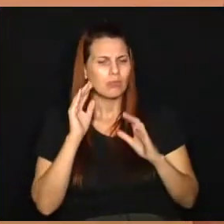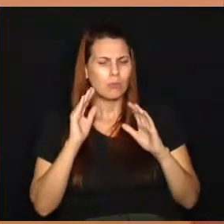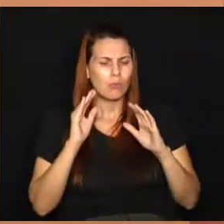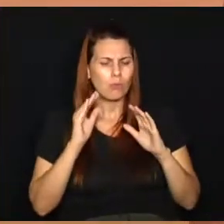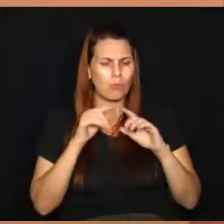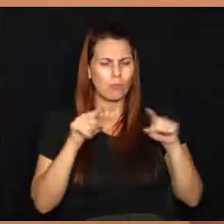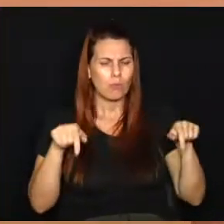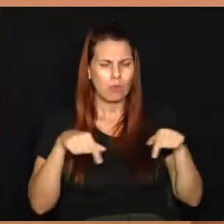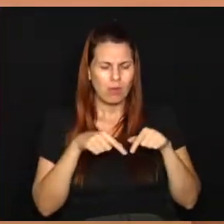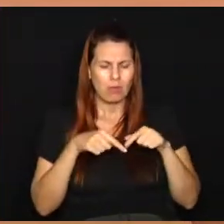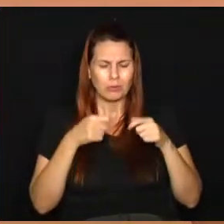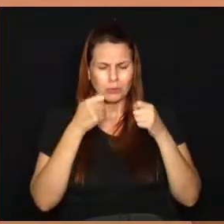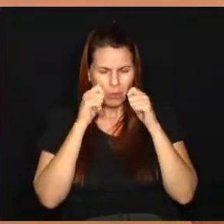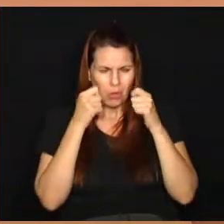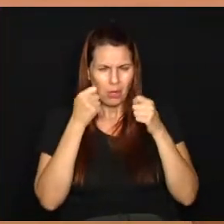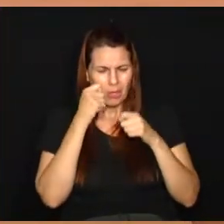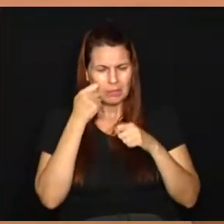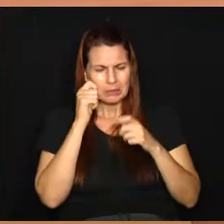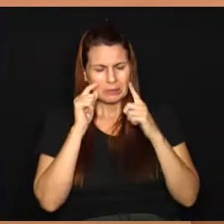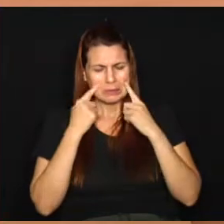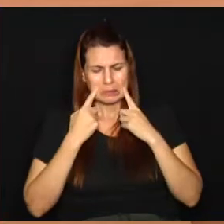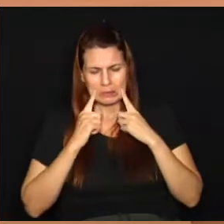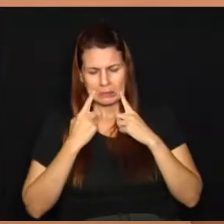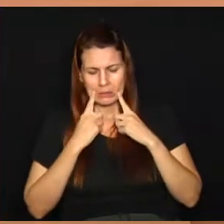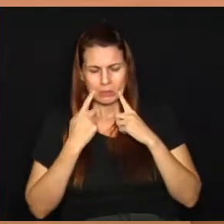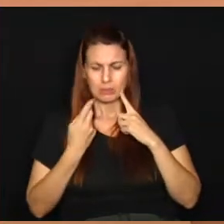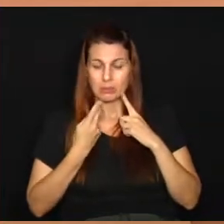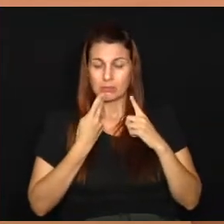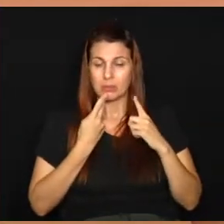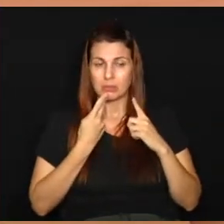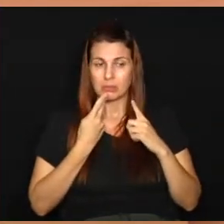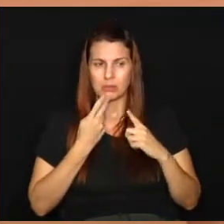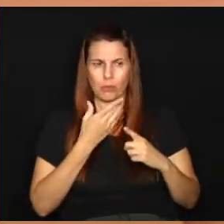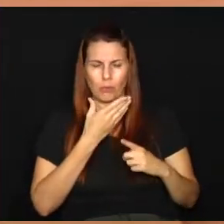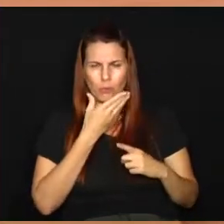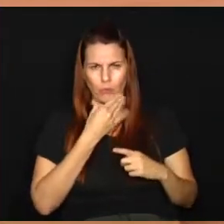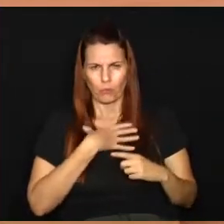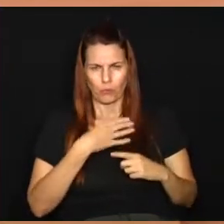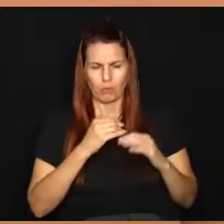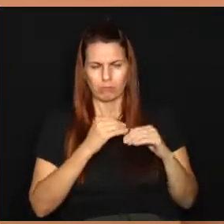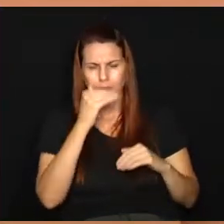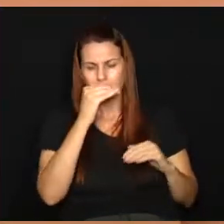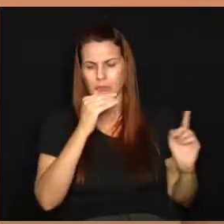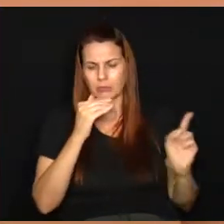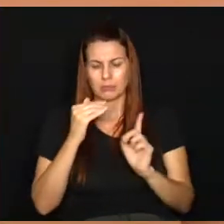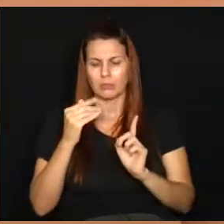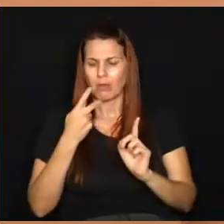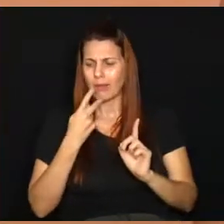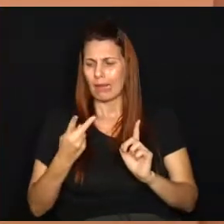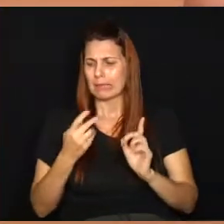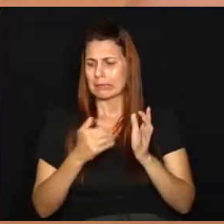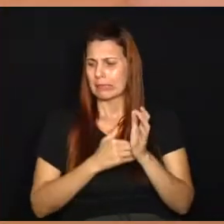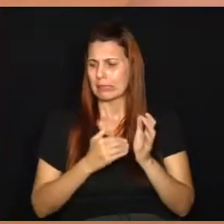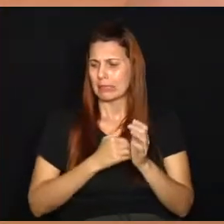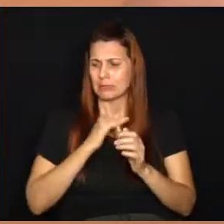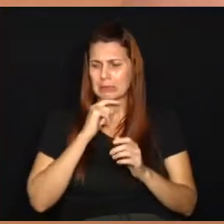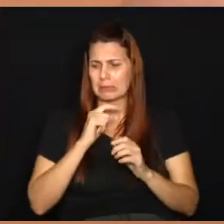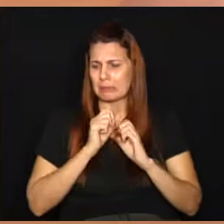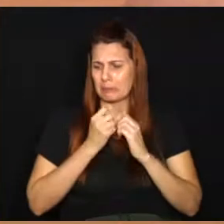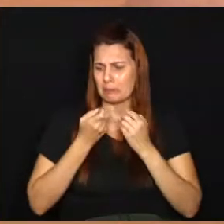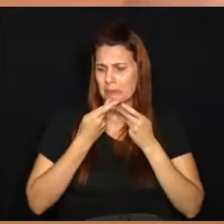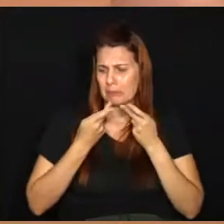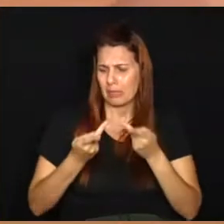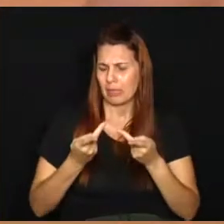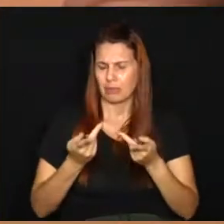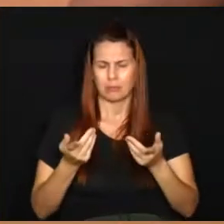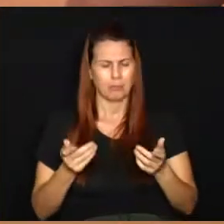meu filho mais velho veio e falou: olha, mãe, o César está chorando, diz que tem um segredo que não pode contar para ninguém. Né, o que era uma